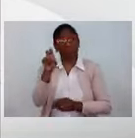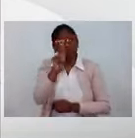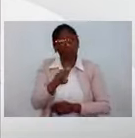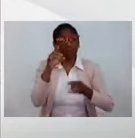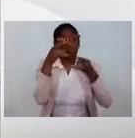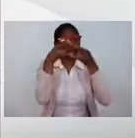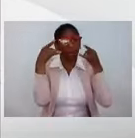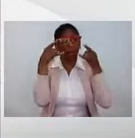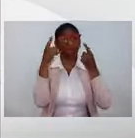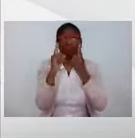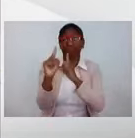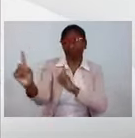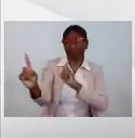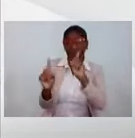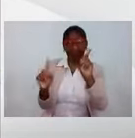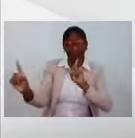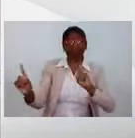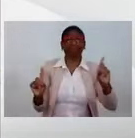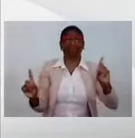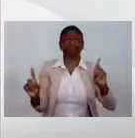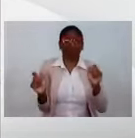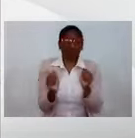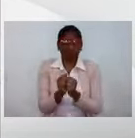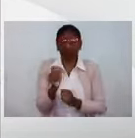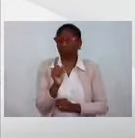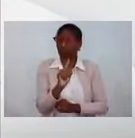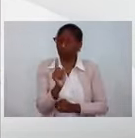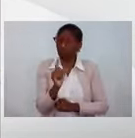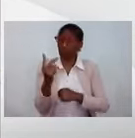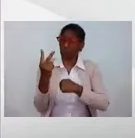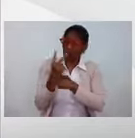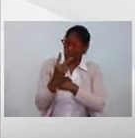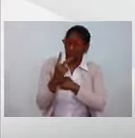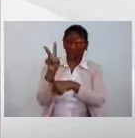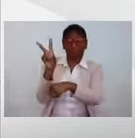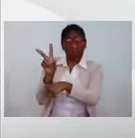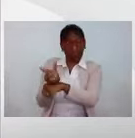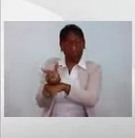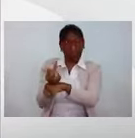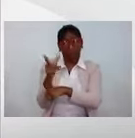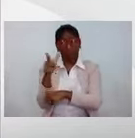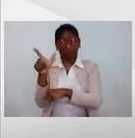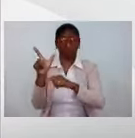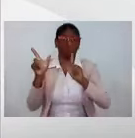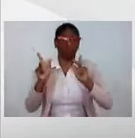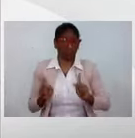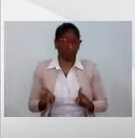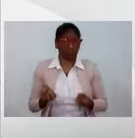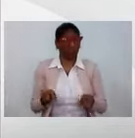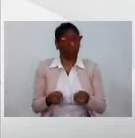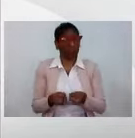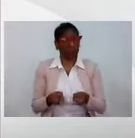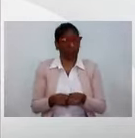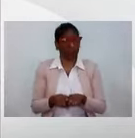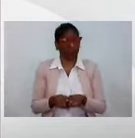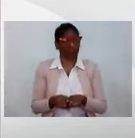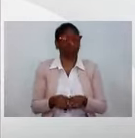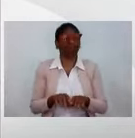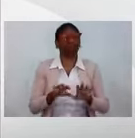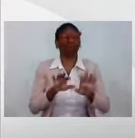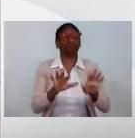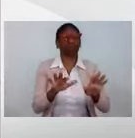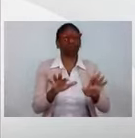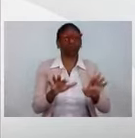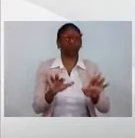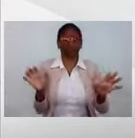manter distanciamento, se proteger, está protegendo a si mesmo e protegendo as outras pessoas. Nós não queremos chegar, portanto,